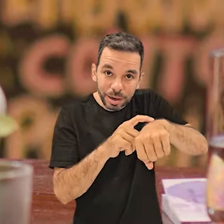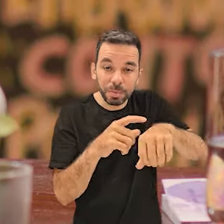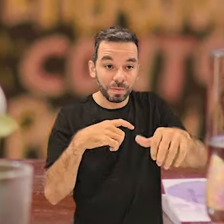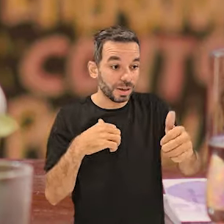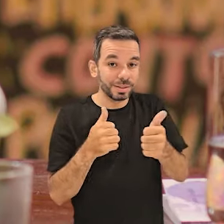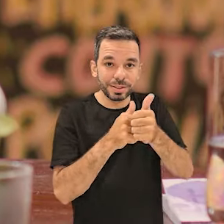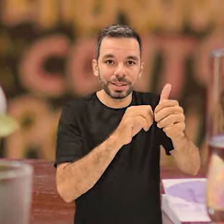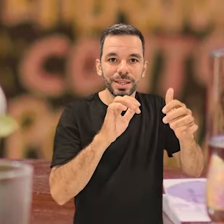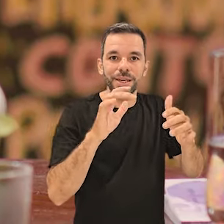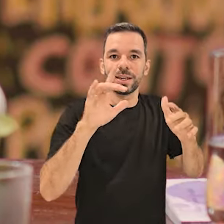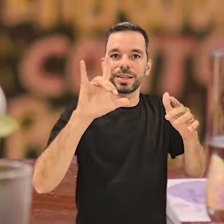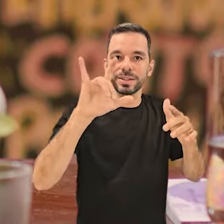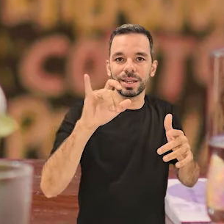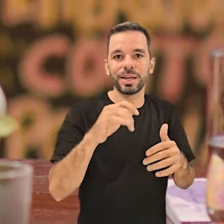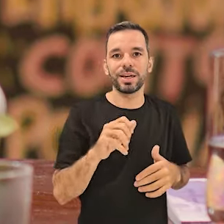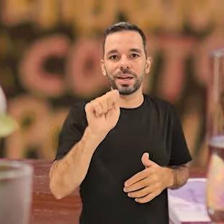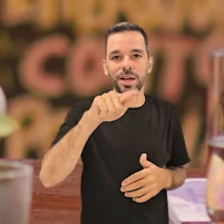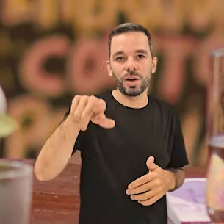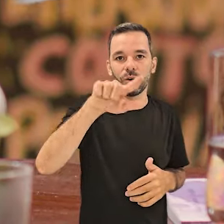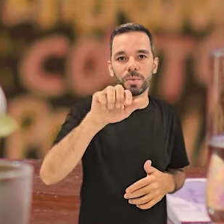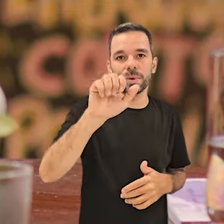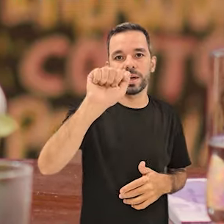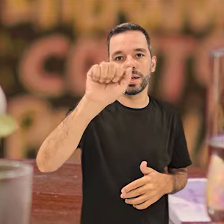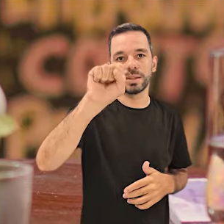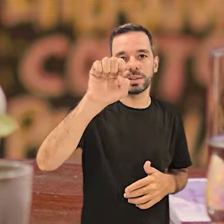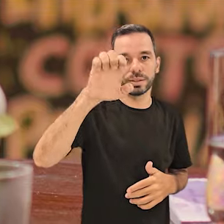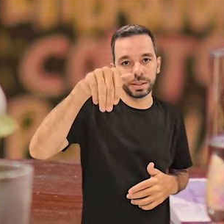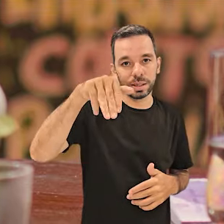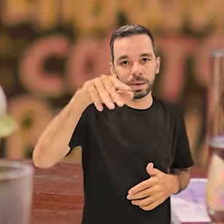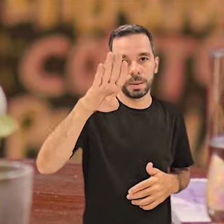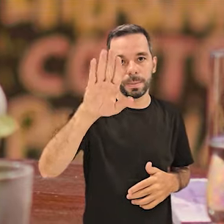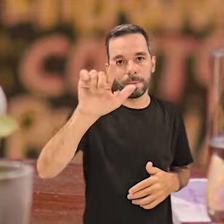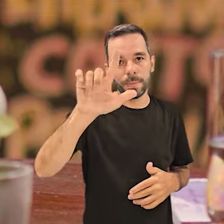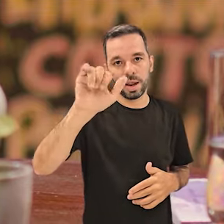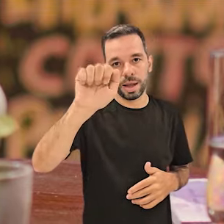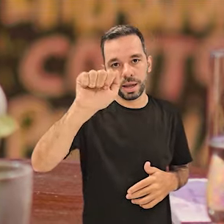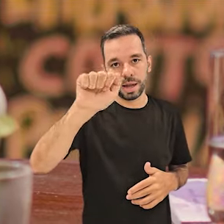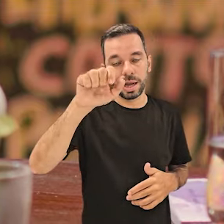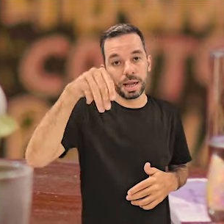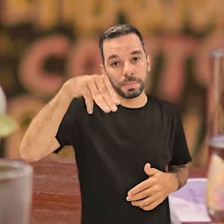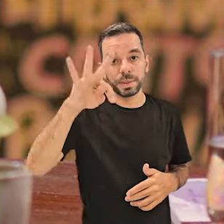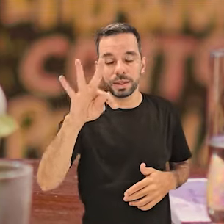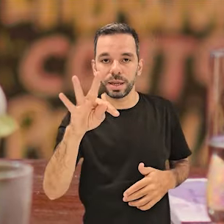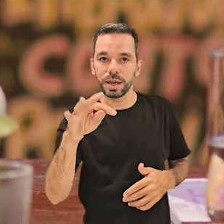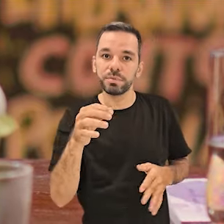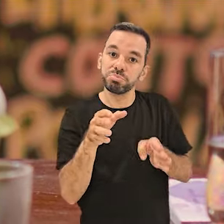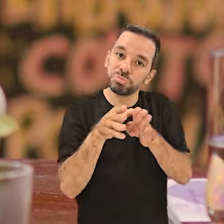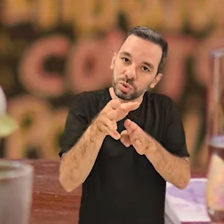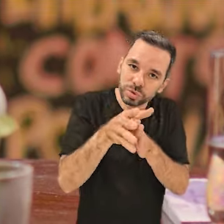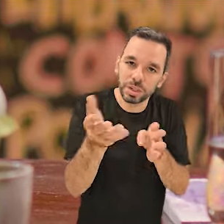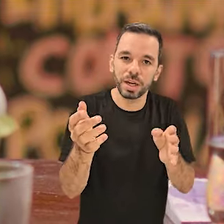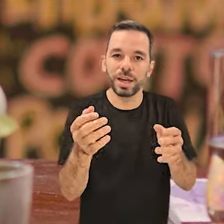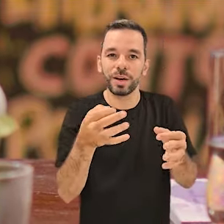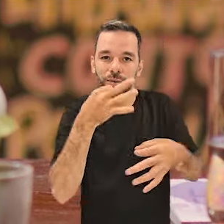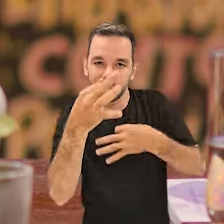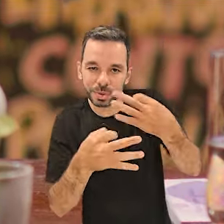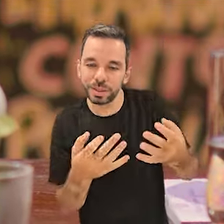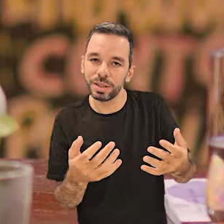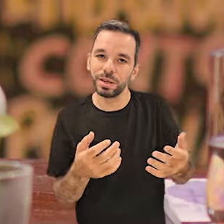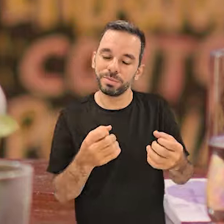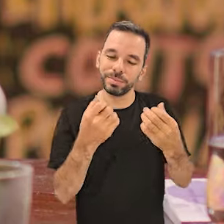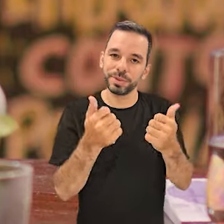aproveita esse tempinho, corre lá e segue a gente no Instagram, @assembleiamt. Dicas, sugestões, todas muito bem-vindas. Antes de